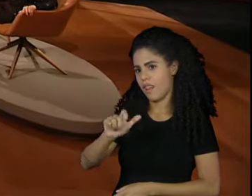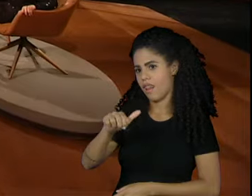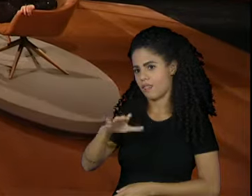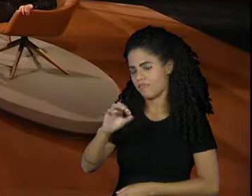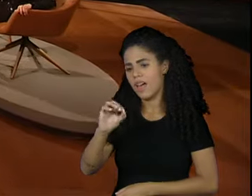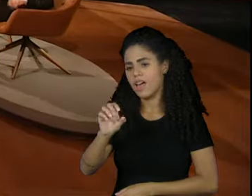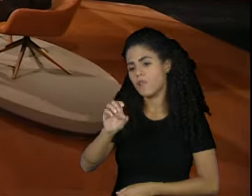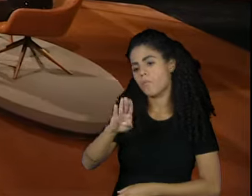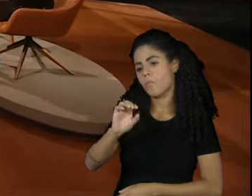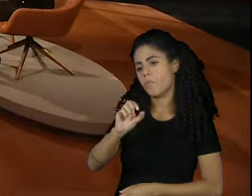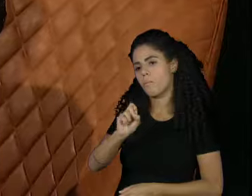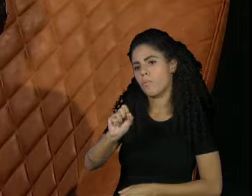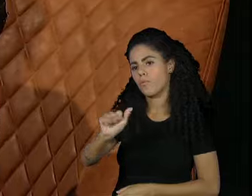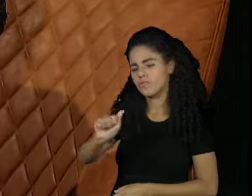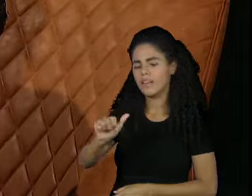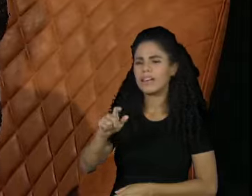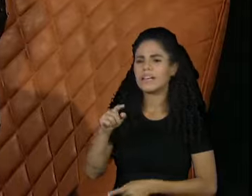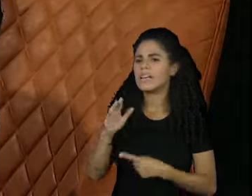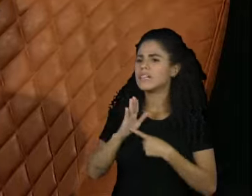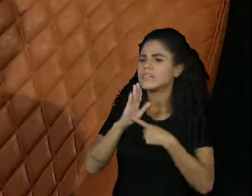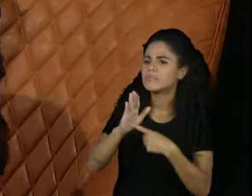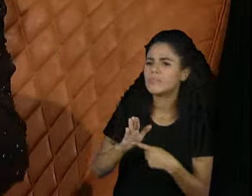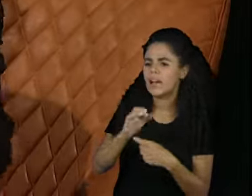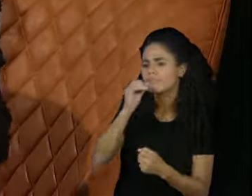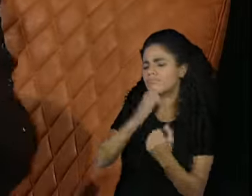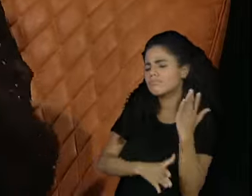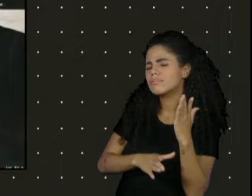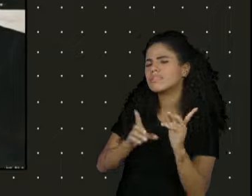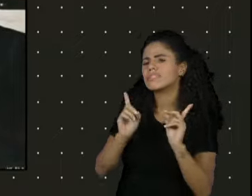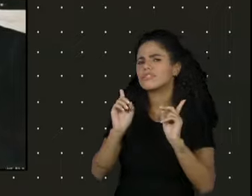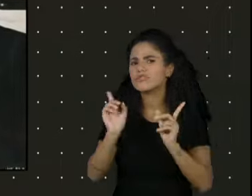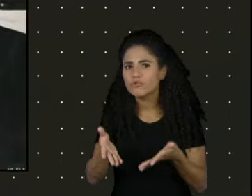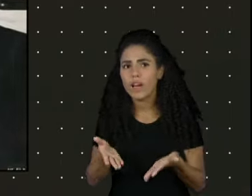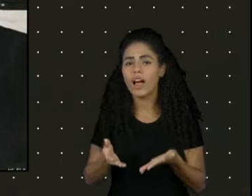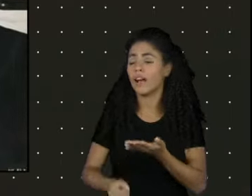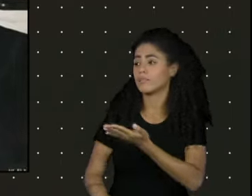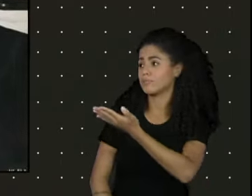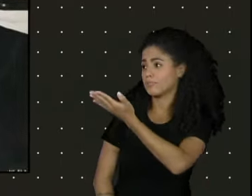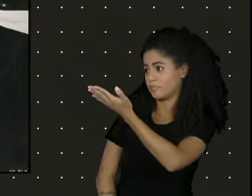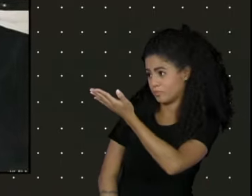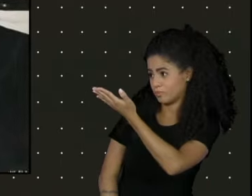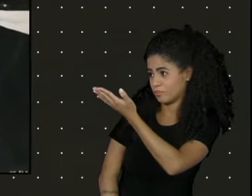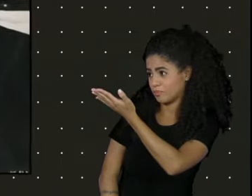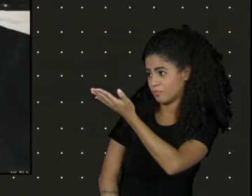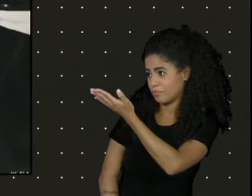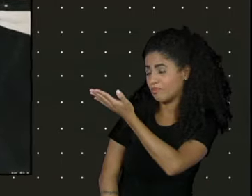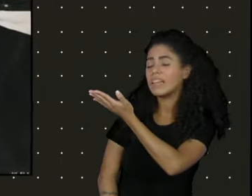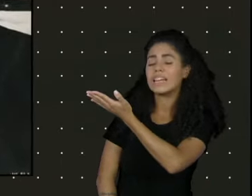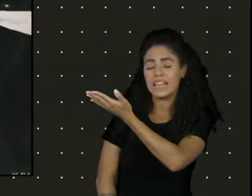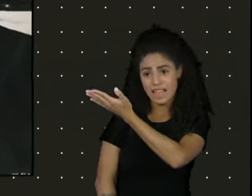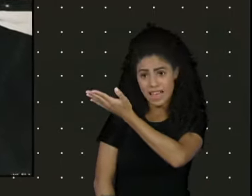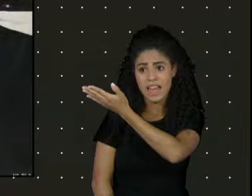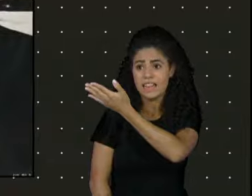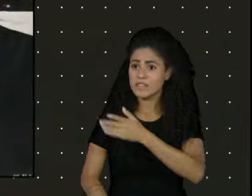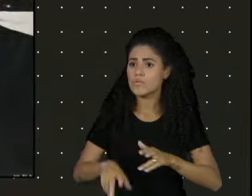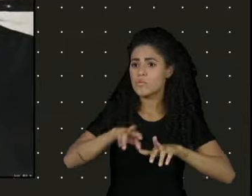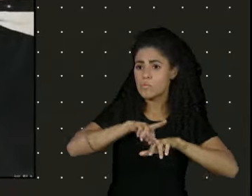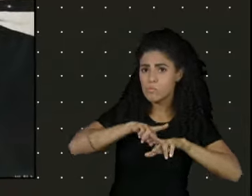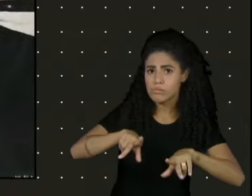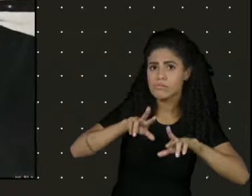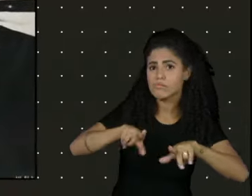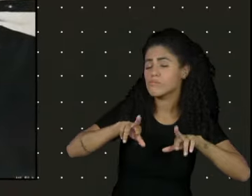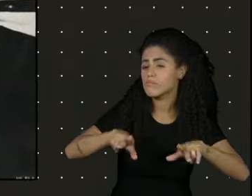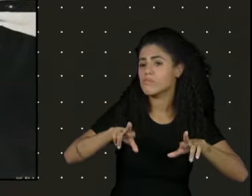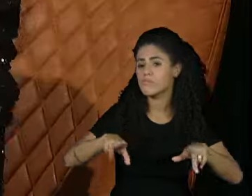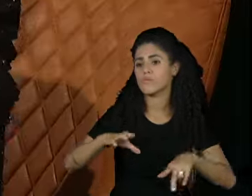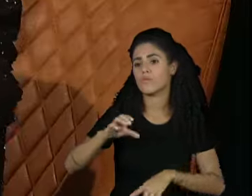bossa nova, né? Que o Silvio César tem muito a ver, né? O Ed Lincoln, um músico maravilhoso, né? O Orlandivo.